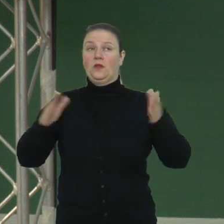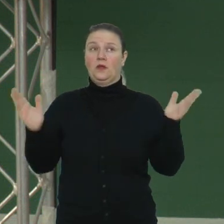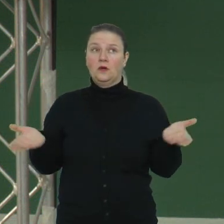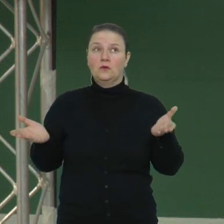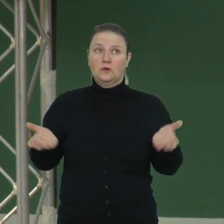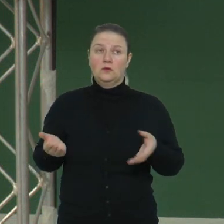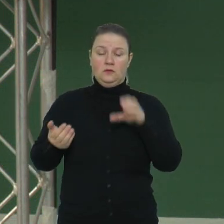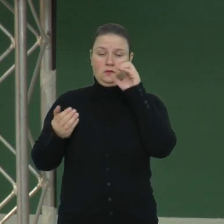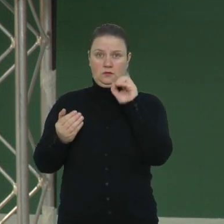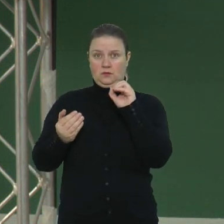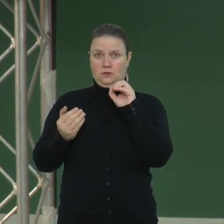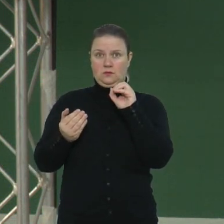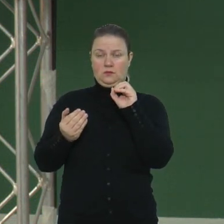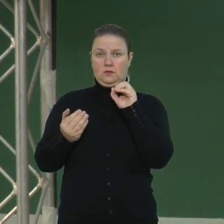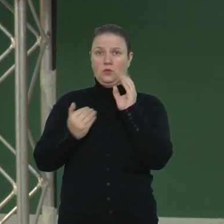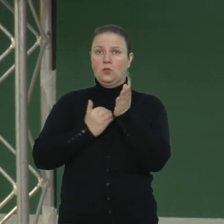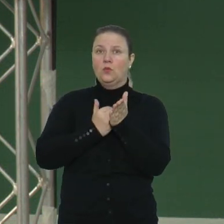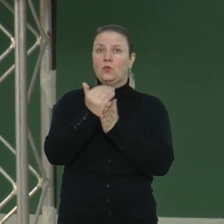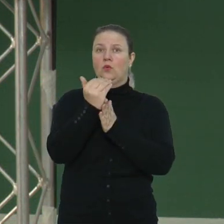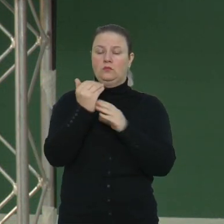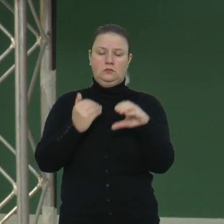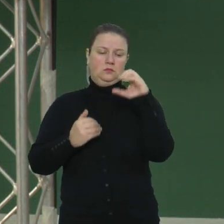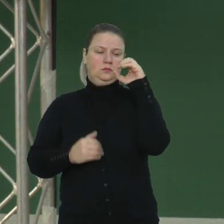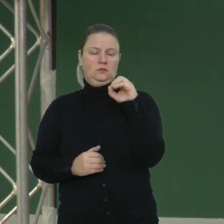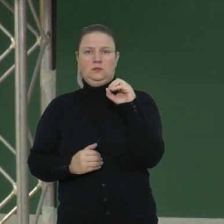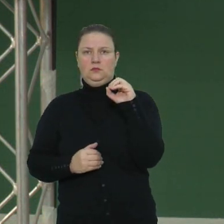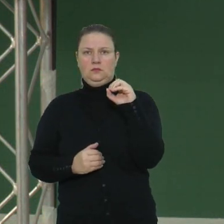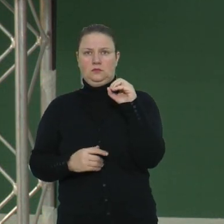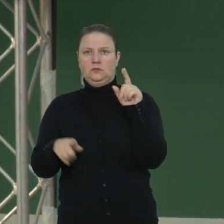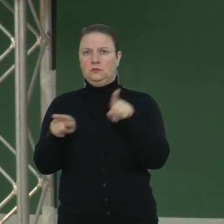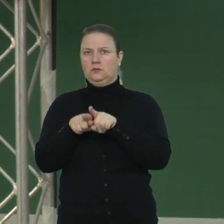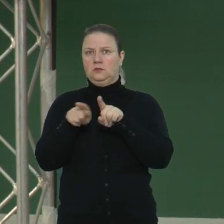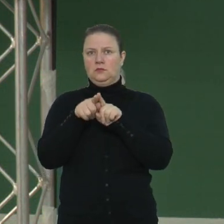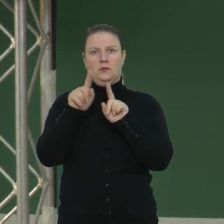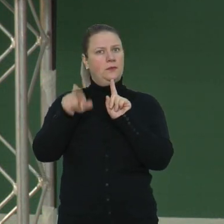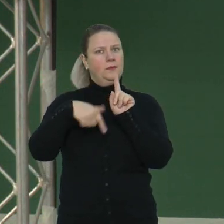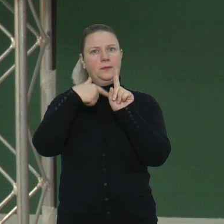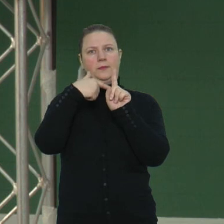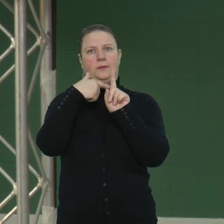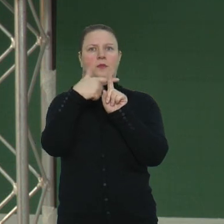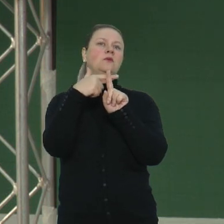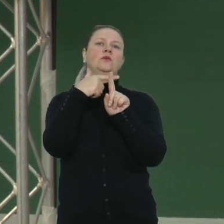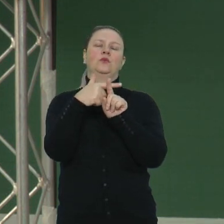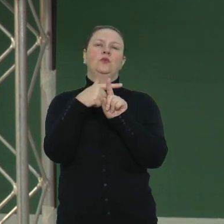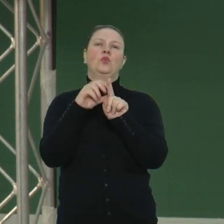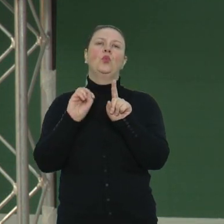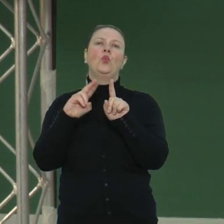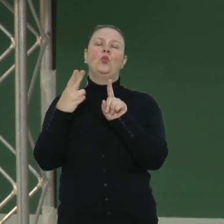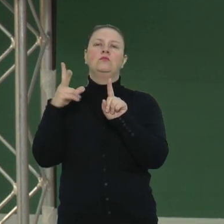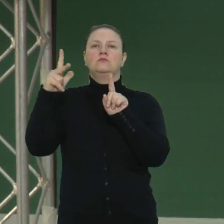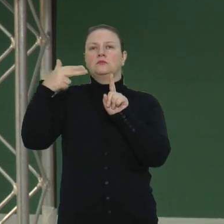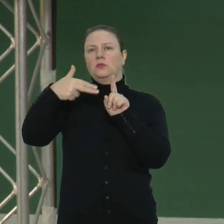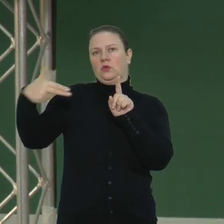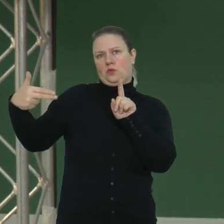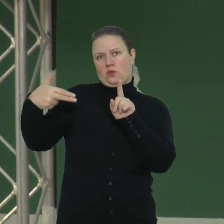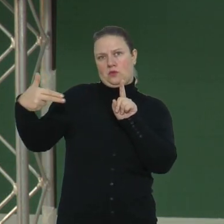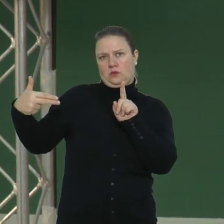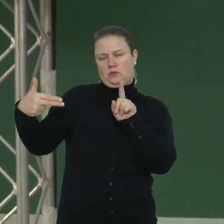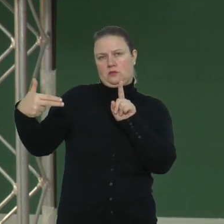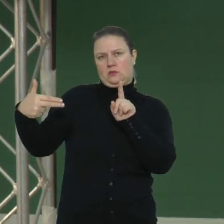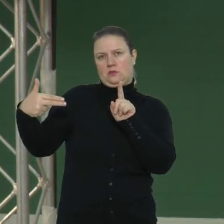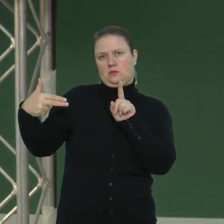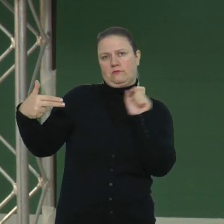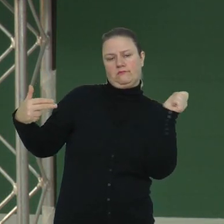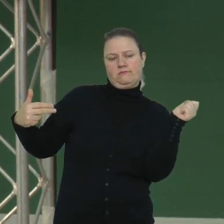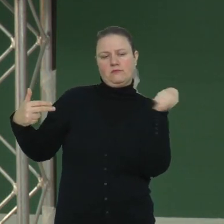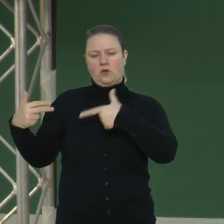zero, iniciando do zero. O zero também está entrando porque ele é maior ou igual. E menor ou igual a